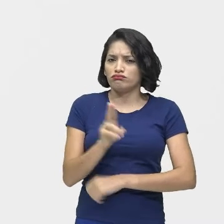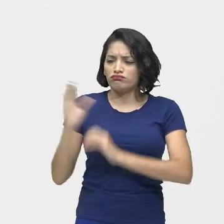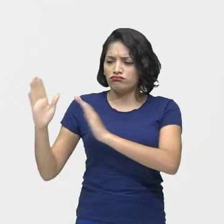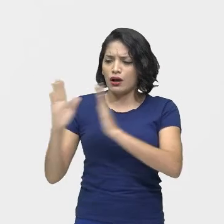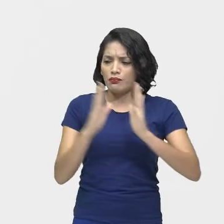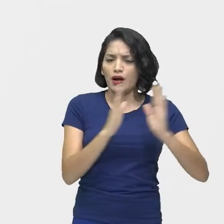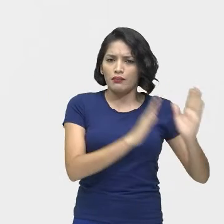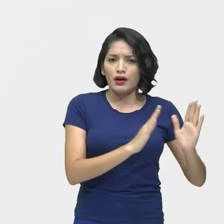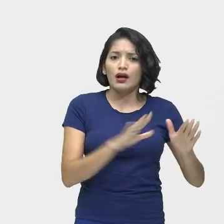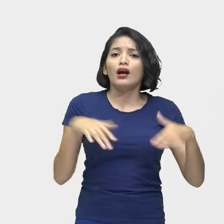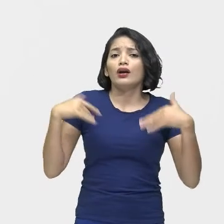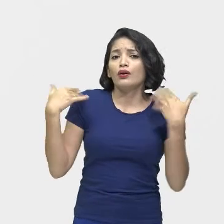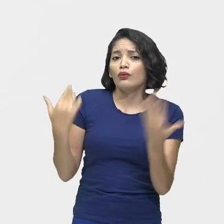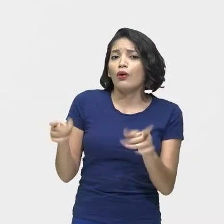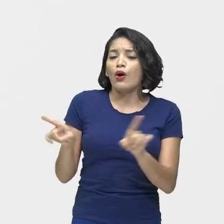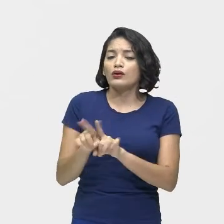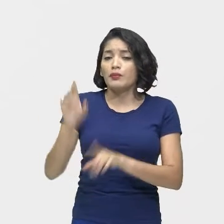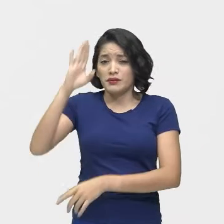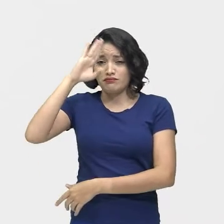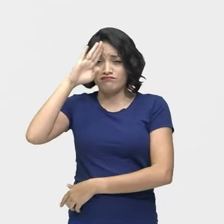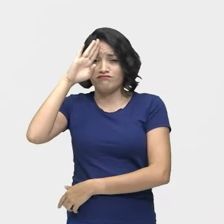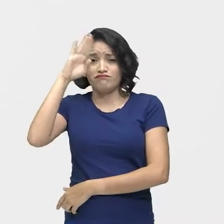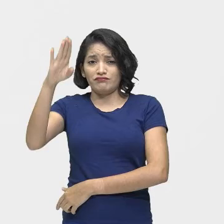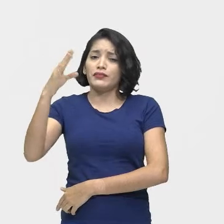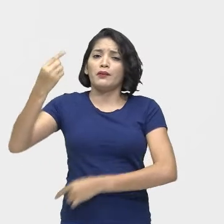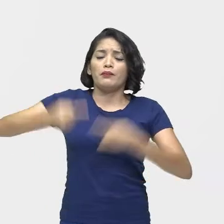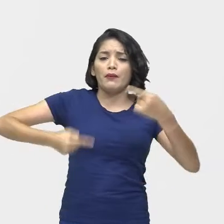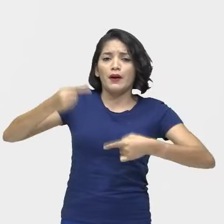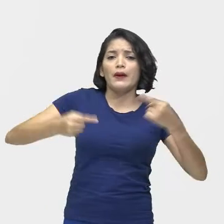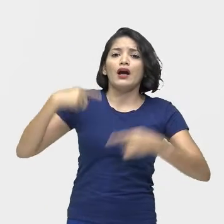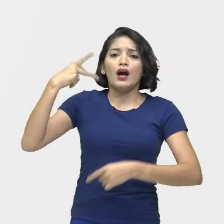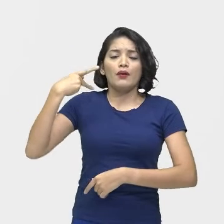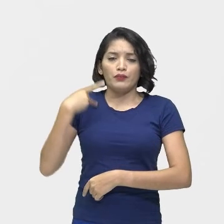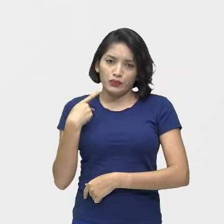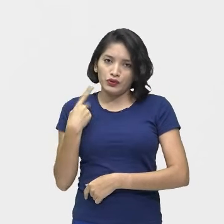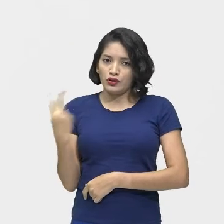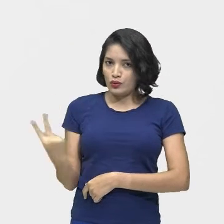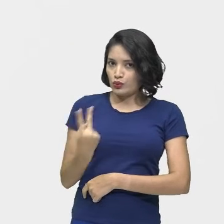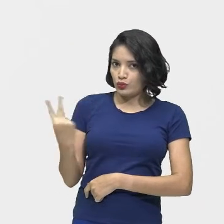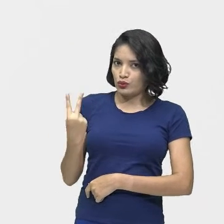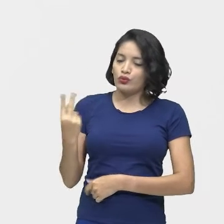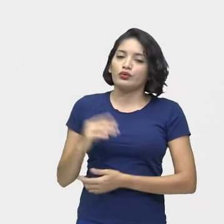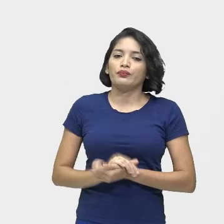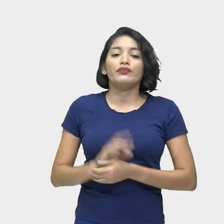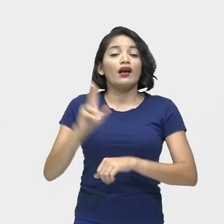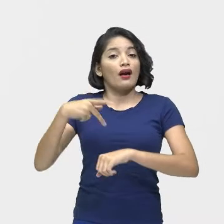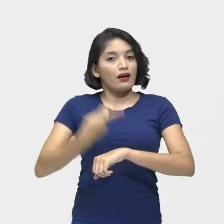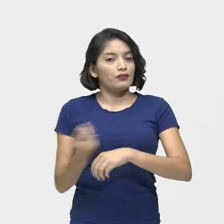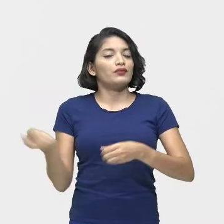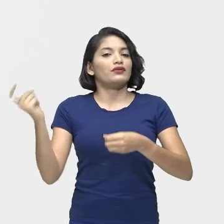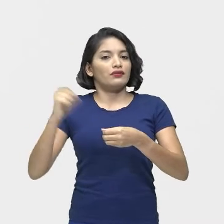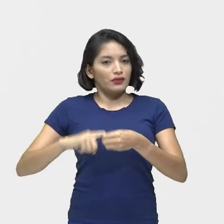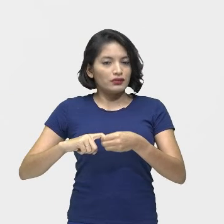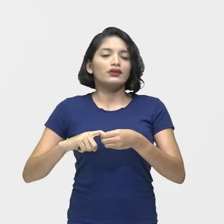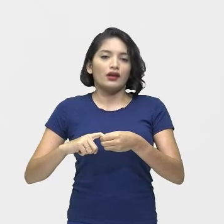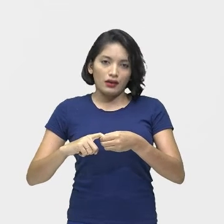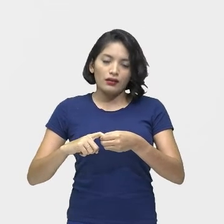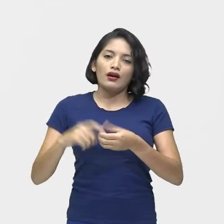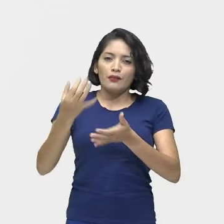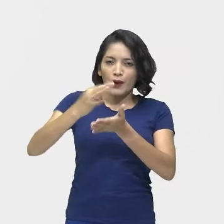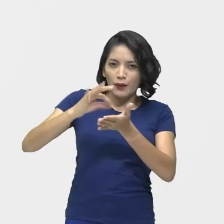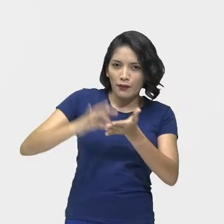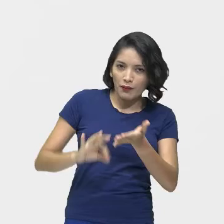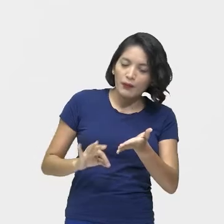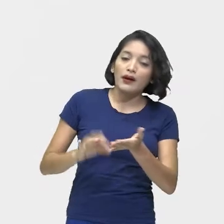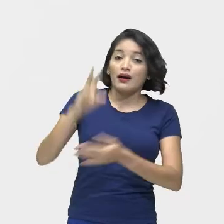referem e qual era a principal divergência política dos dois. Então, daqui a pouco nós vamos retornar para a nossa correção,